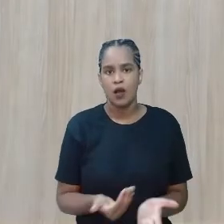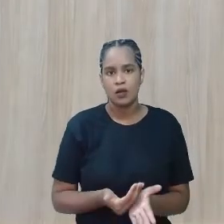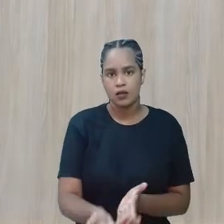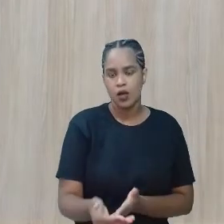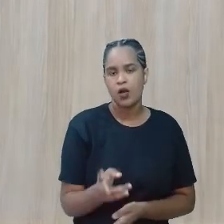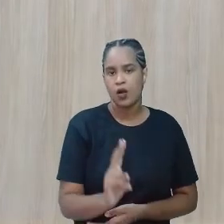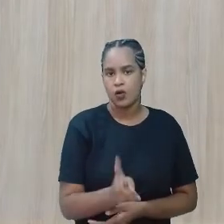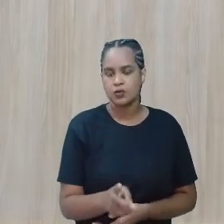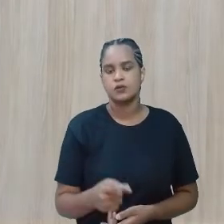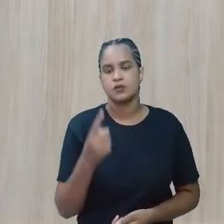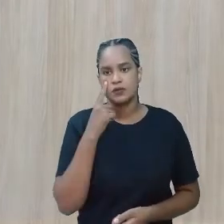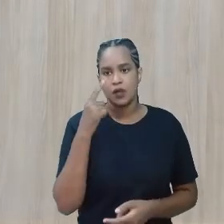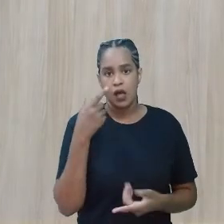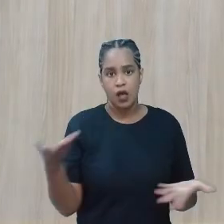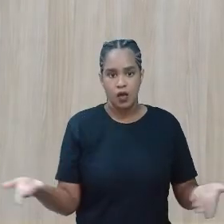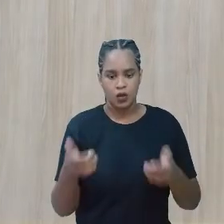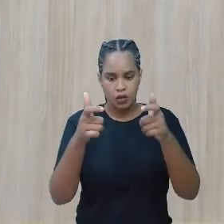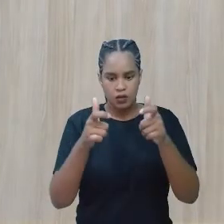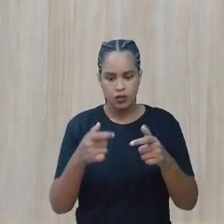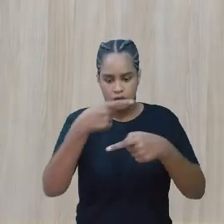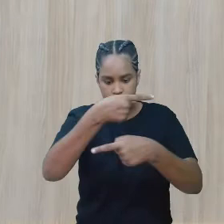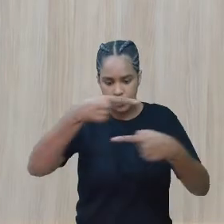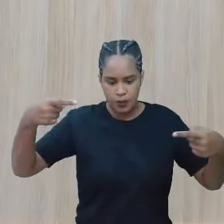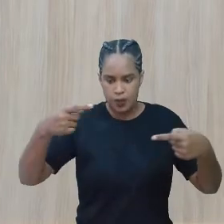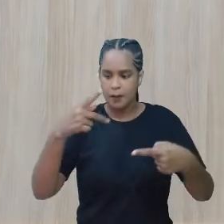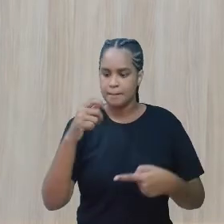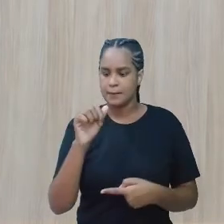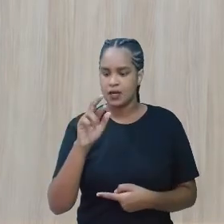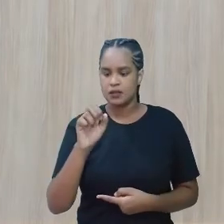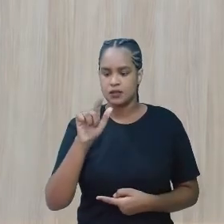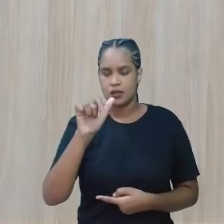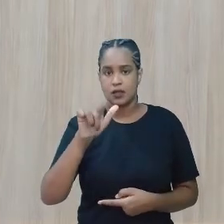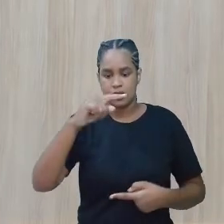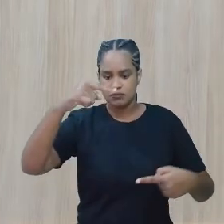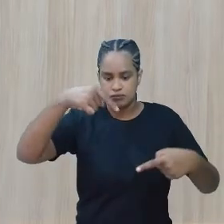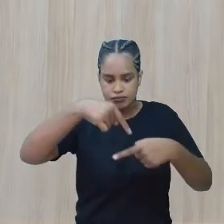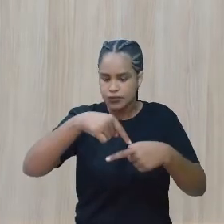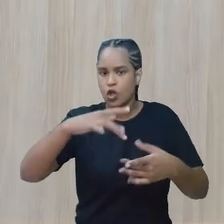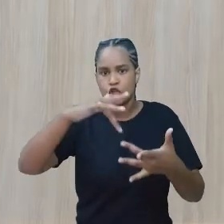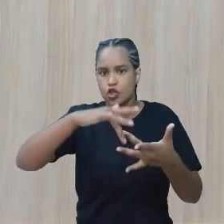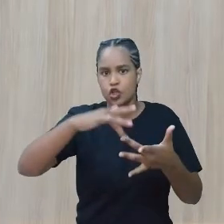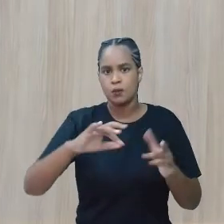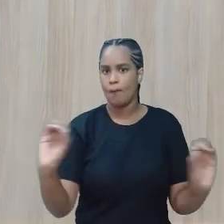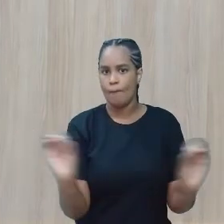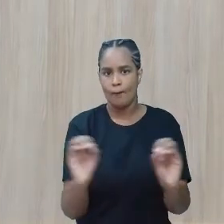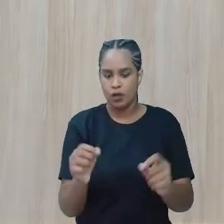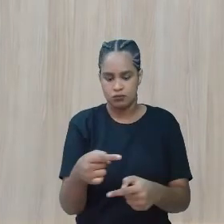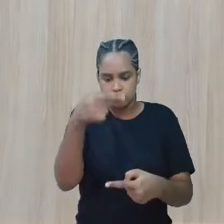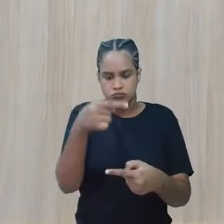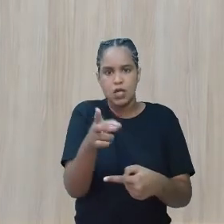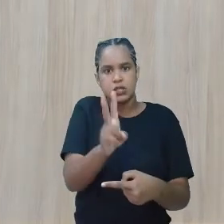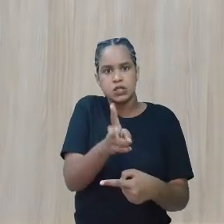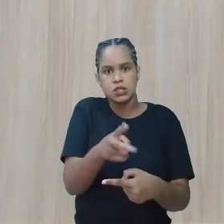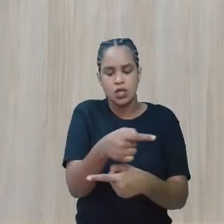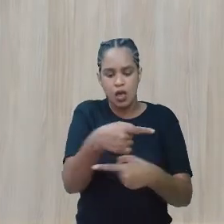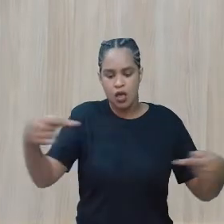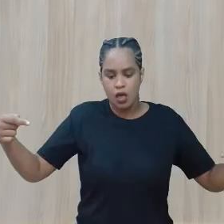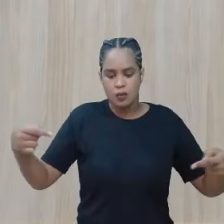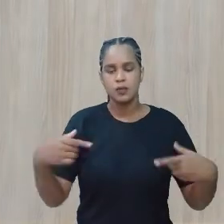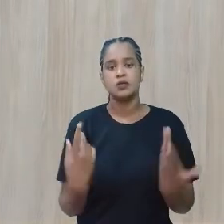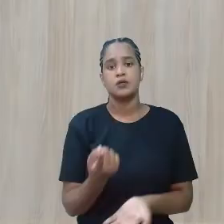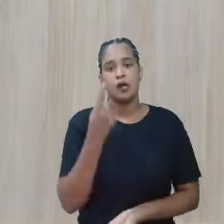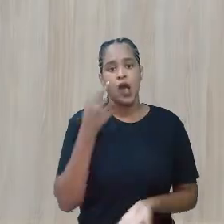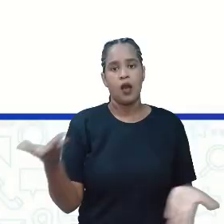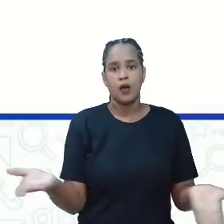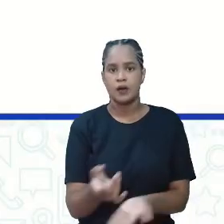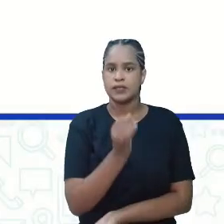falando agora das retas paralelas, tá bom? Que são retas que não tem nenhum ponto em comum, elas não se cruzam, tá? Então, voltando lá para o nosso exemplinho